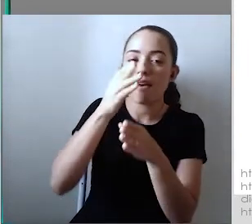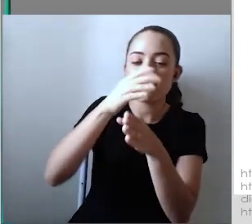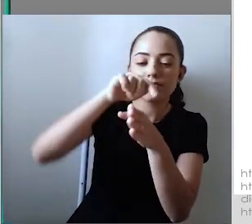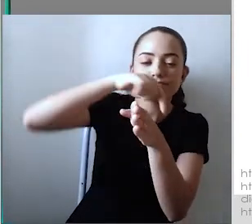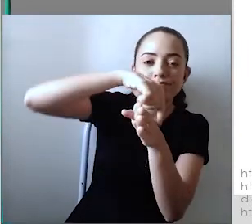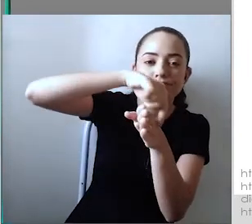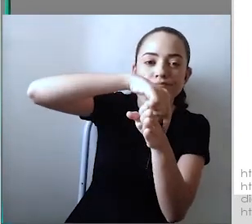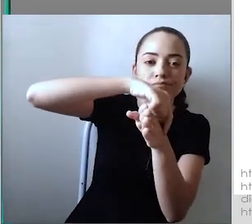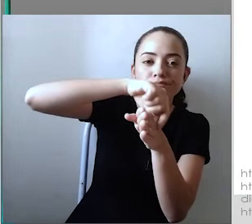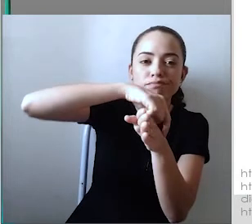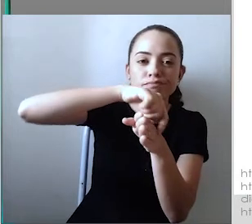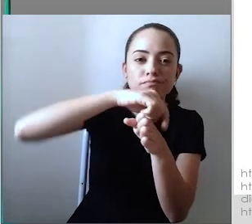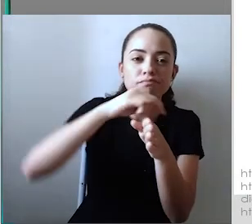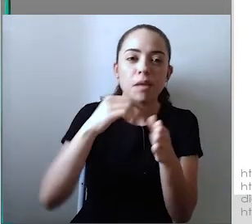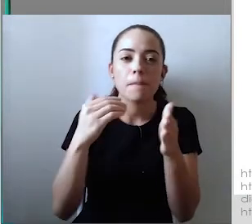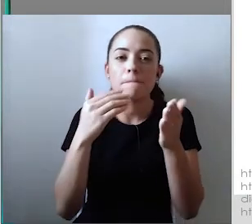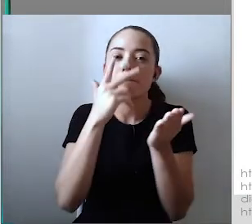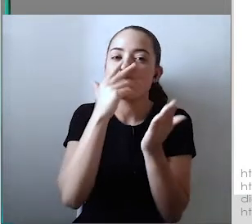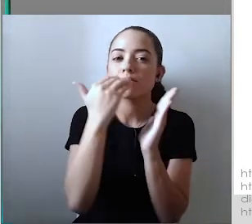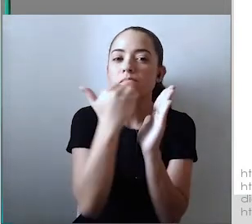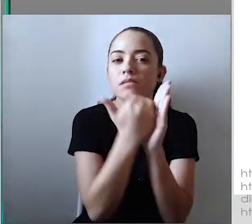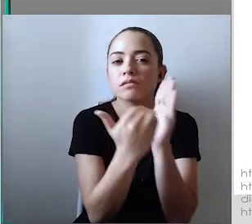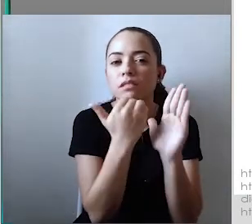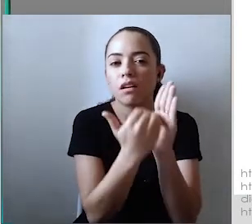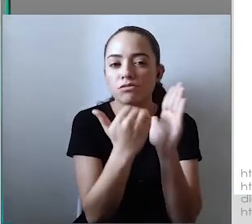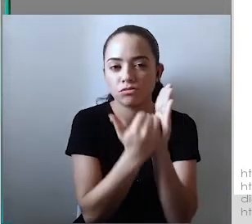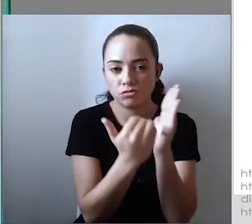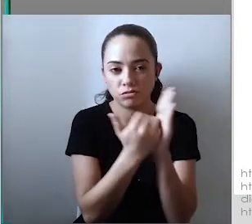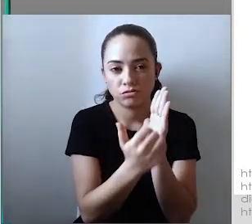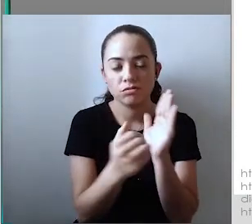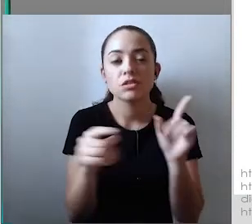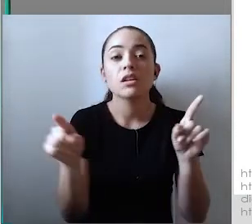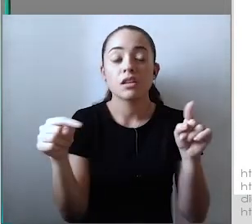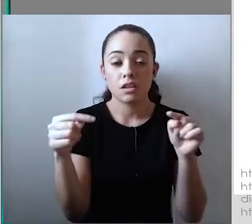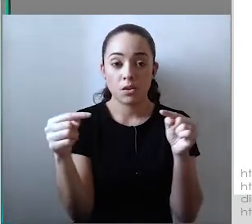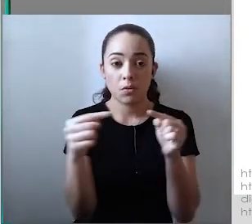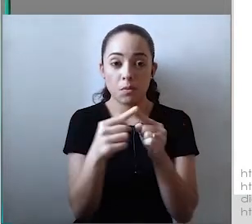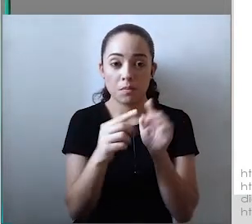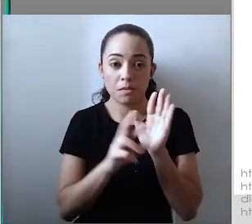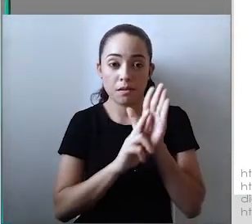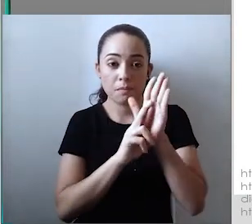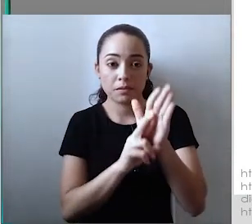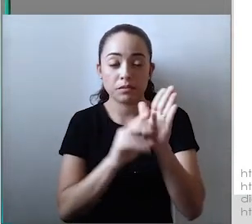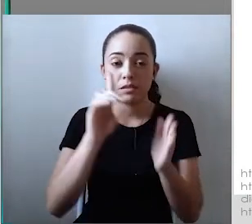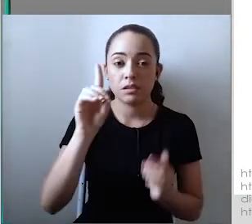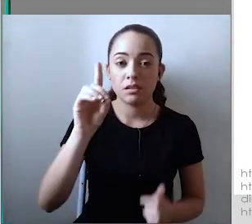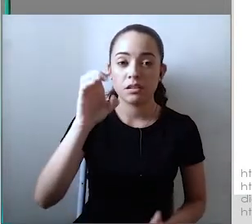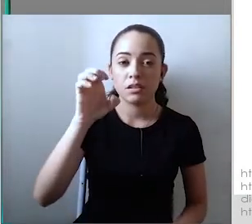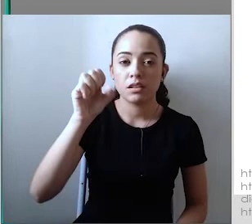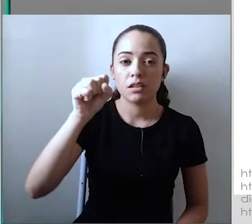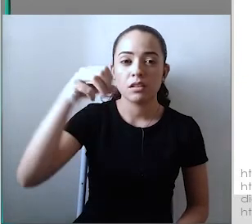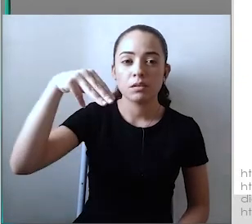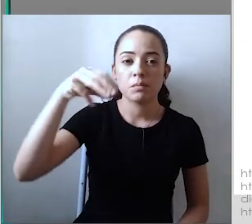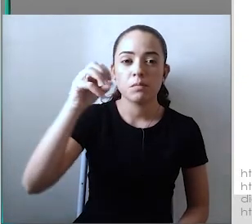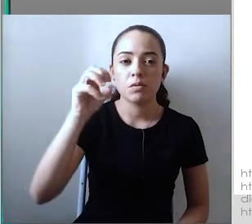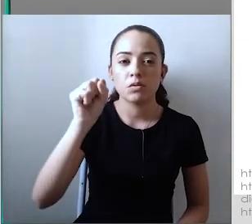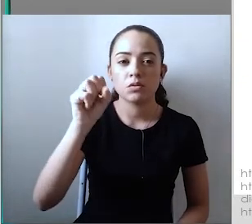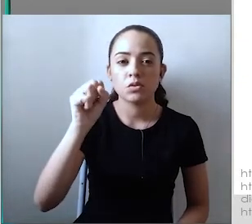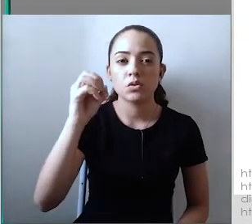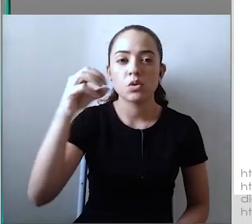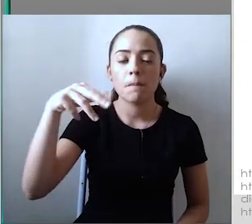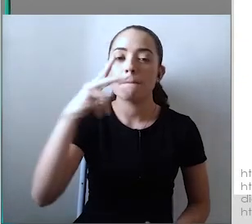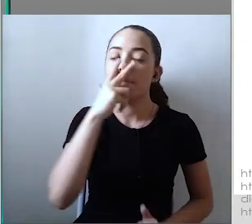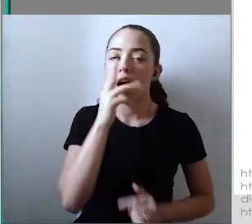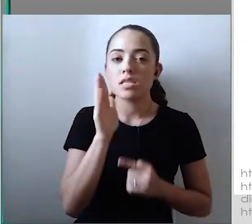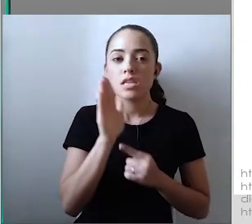porções mediana e inferiores da superfície lateral e assim são representadas pelos desmossomos, pois são pontos de ancoragem